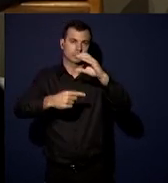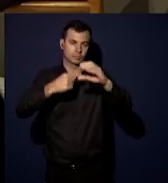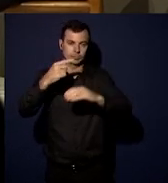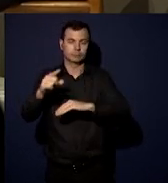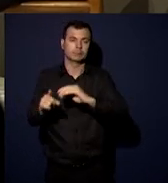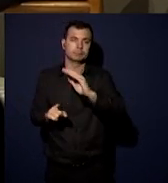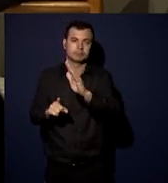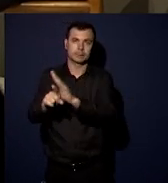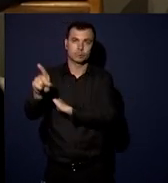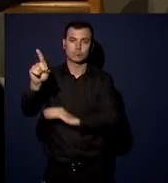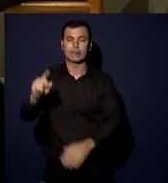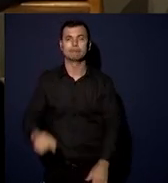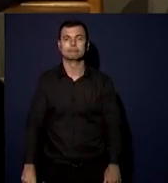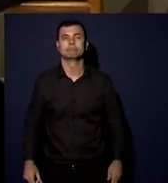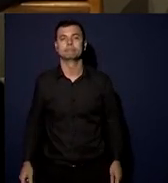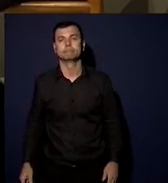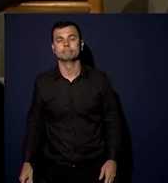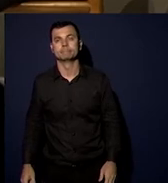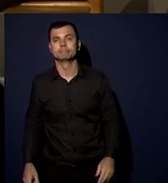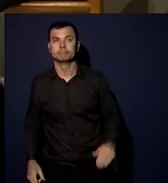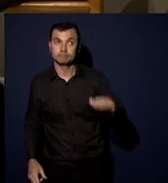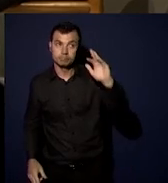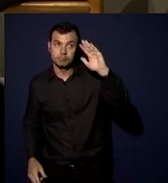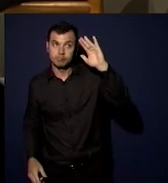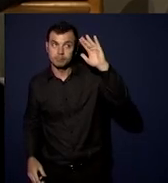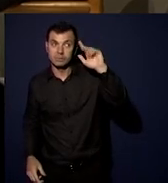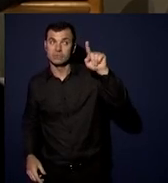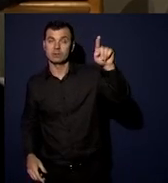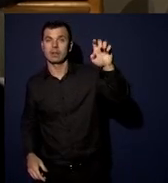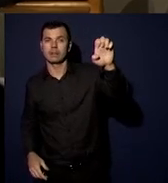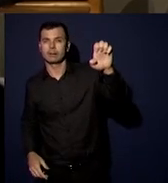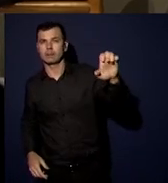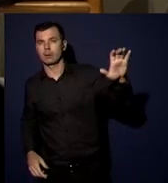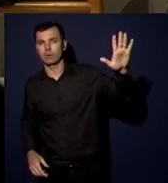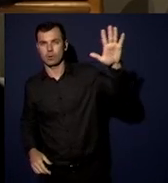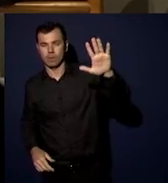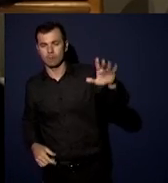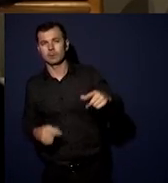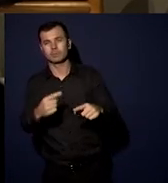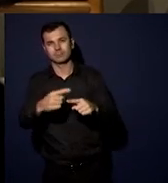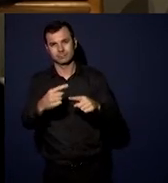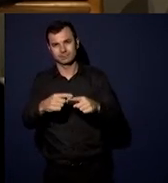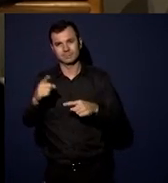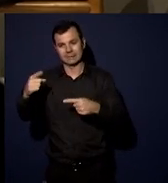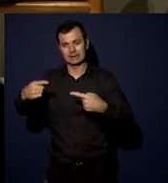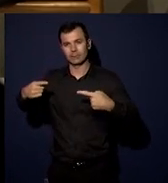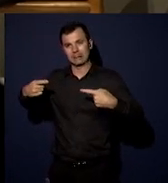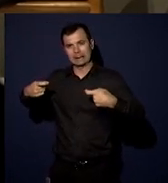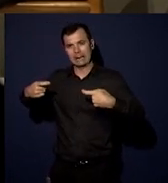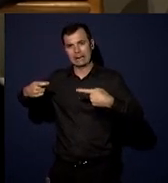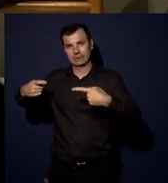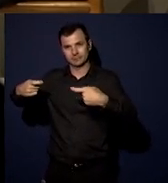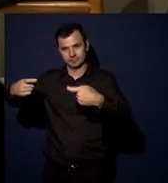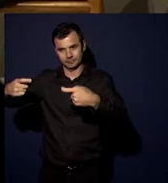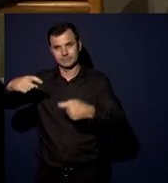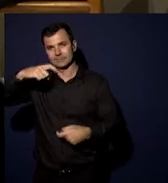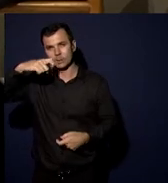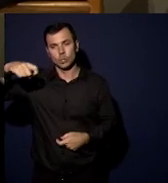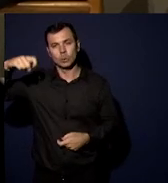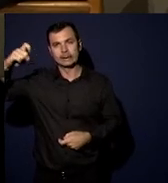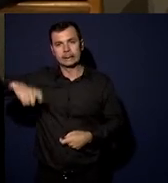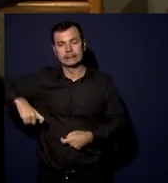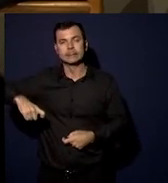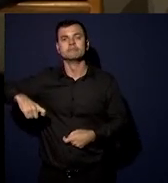que nos traz para Europa porque a tragédia da guerra nucraína é trouxe para mesa novamente